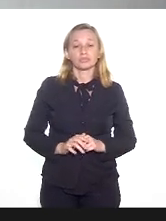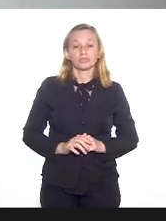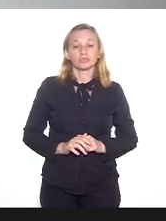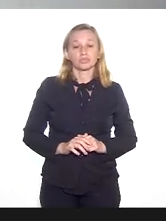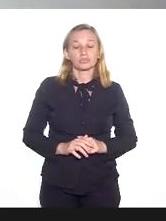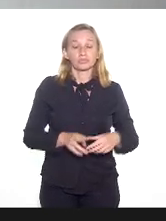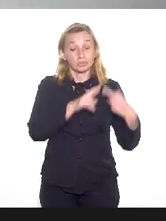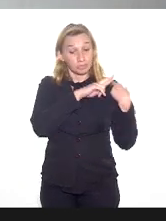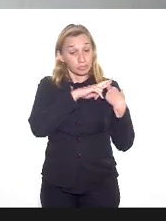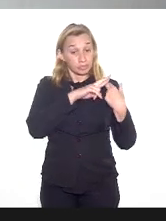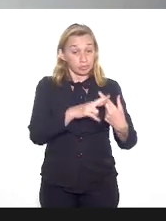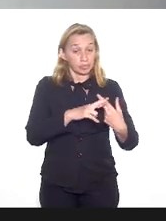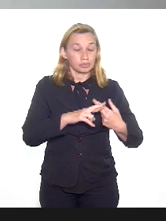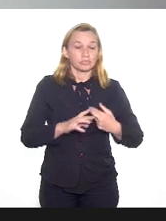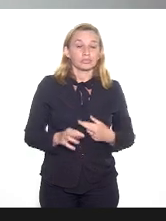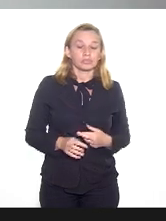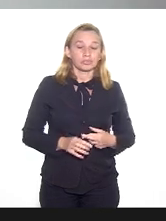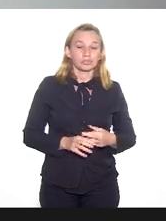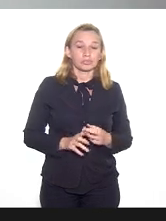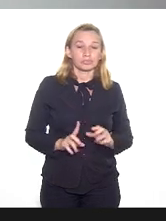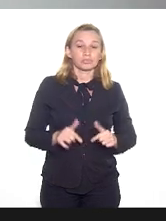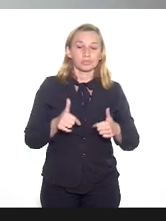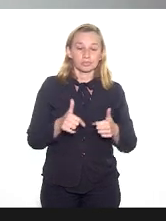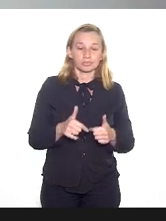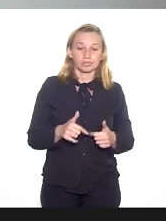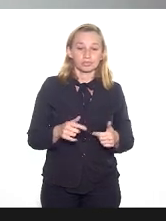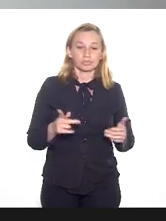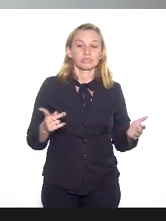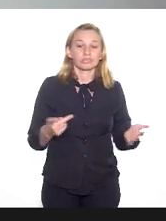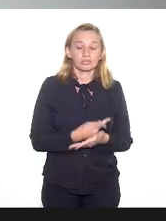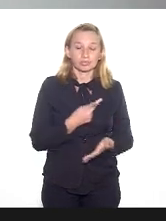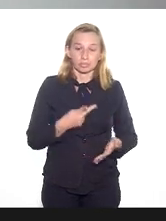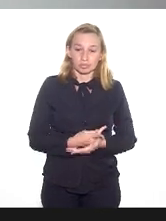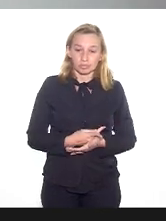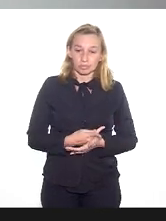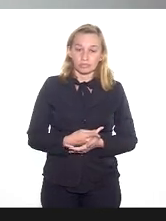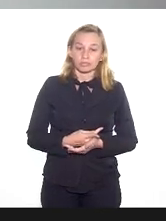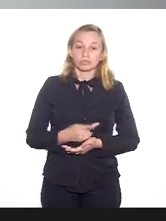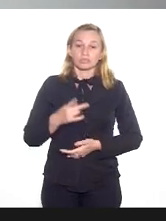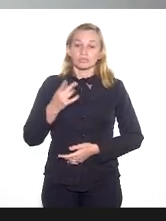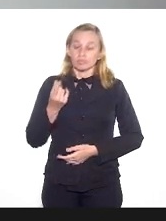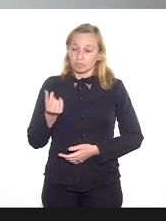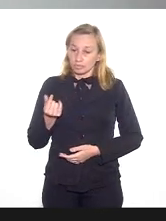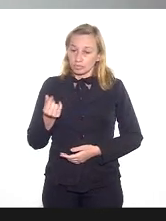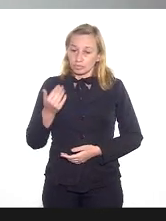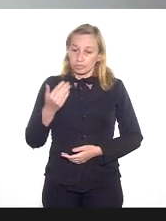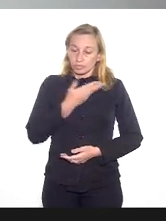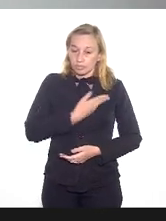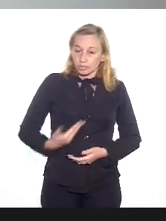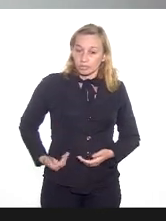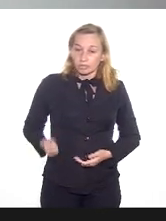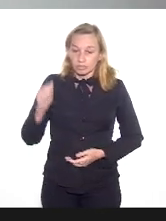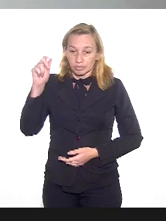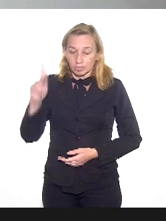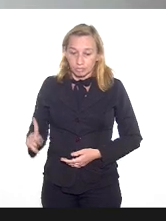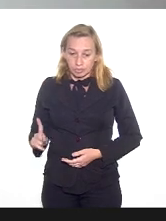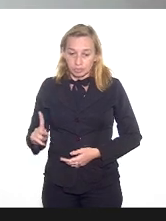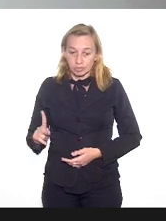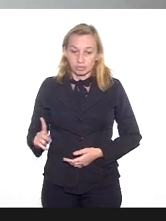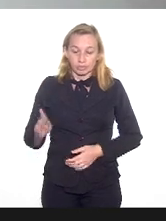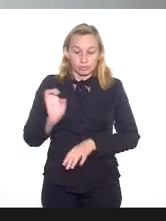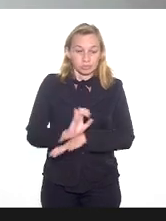os responsáveis por ações lesivas aos cofres públicos e aos aposentados do Estado do Rio de